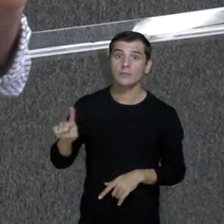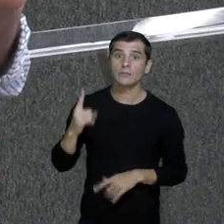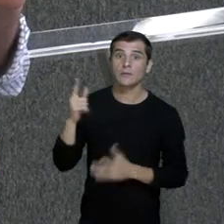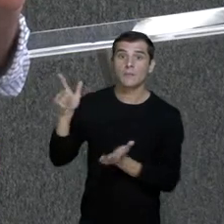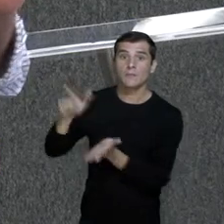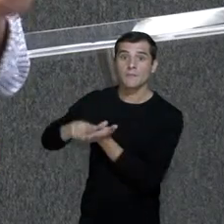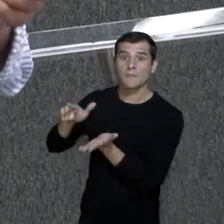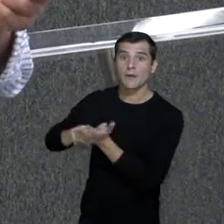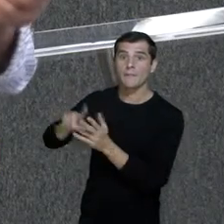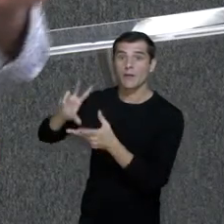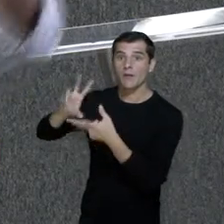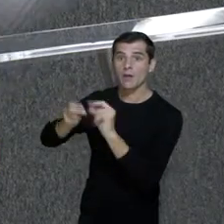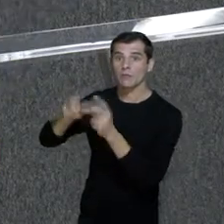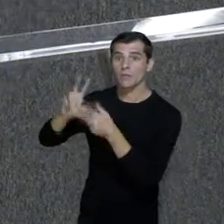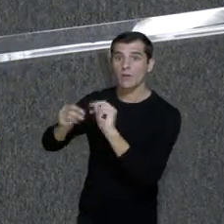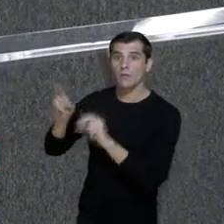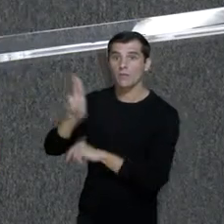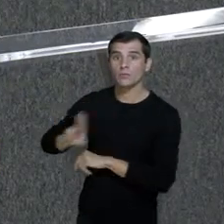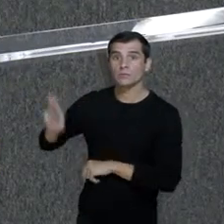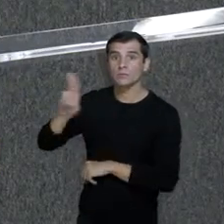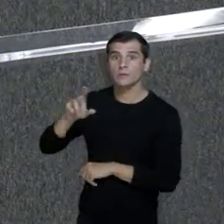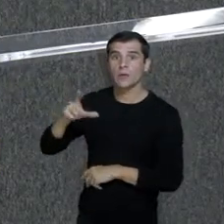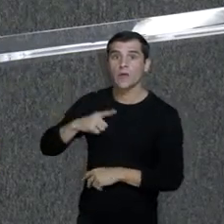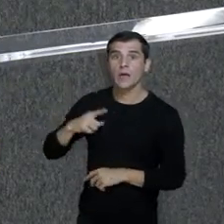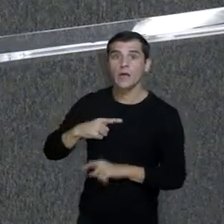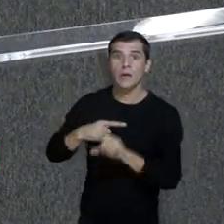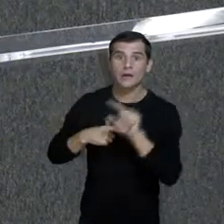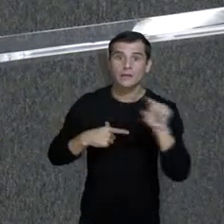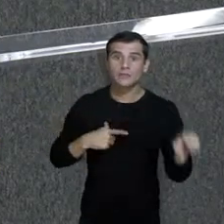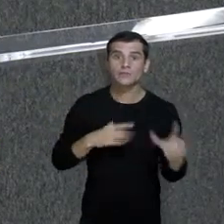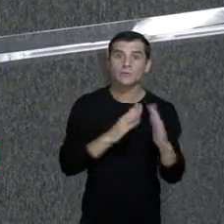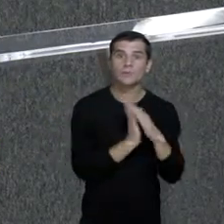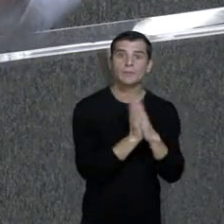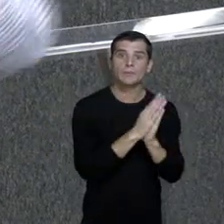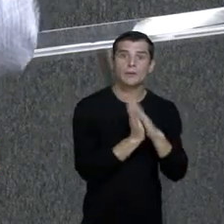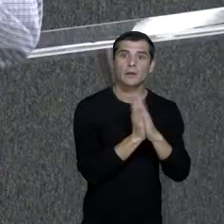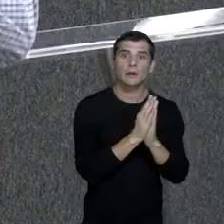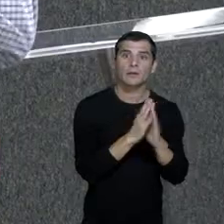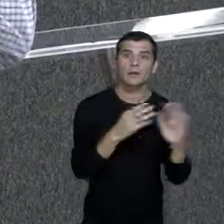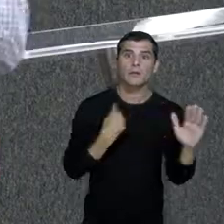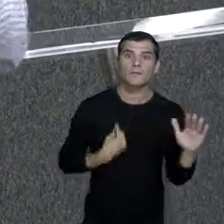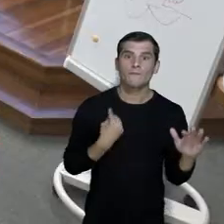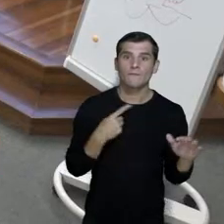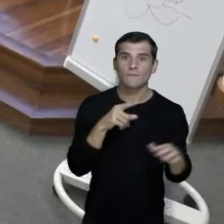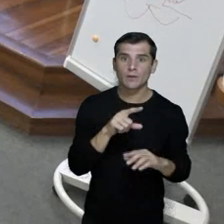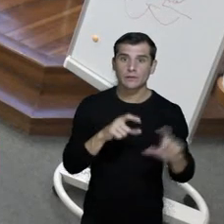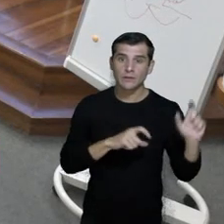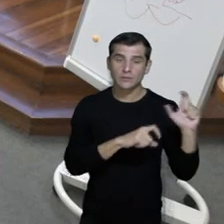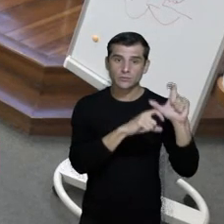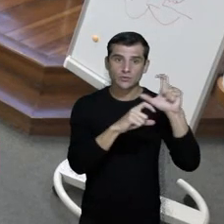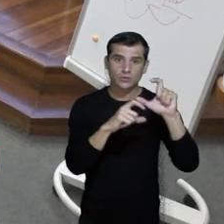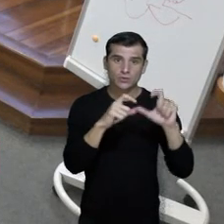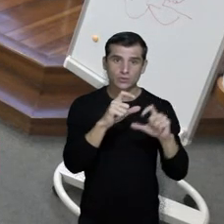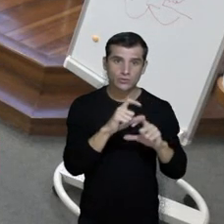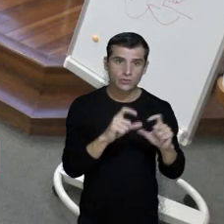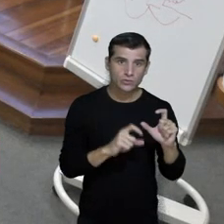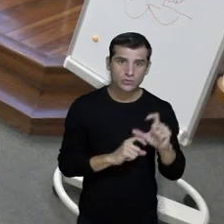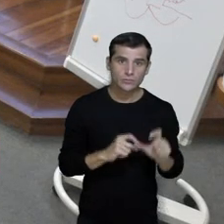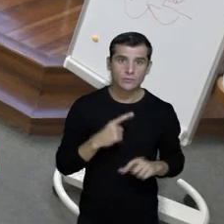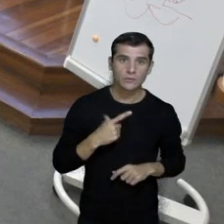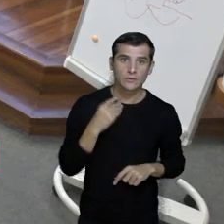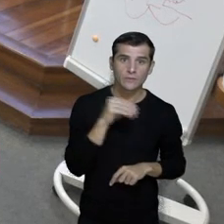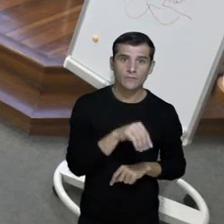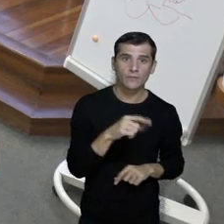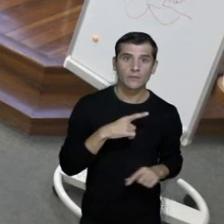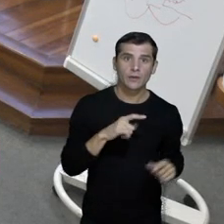reciclável e o bonequinho quando Ah tinha uma determinada no gibizinho inclusive vou te mandar que ele mudava a